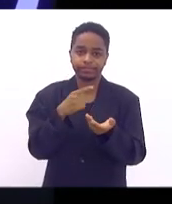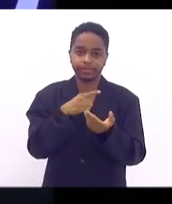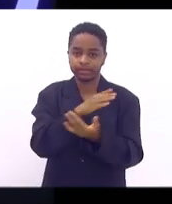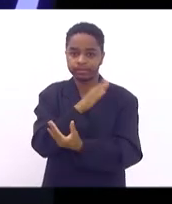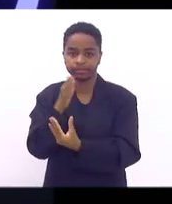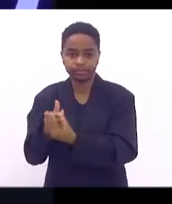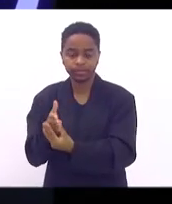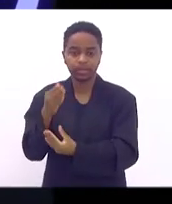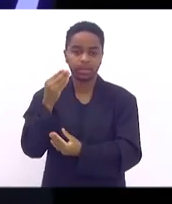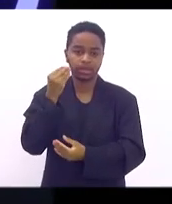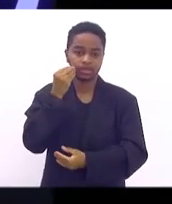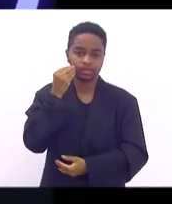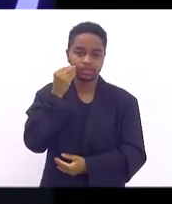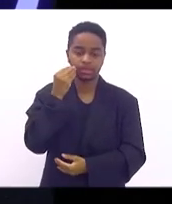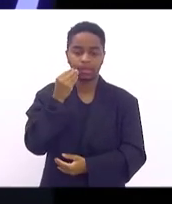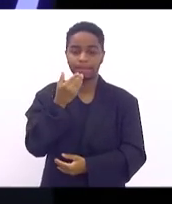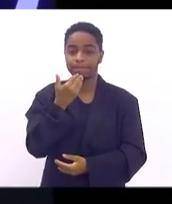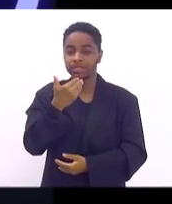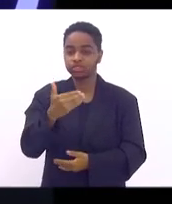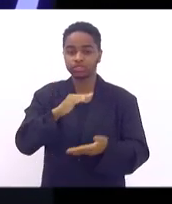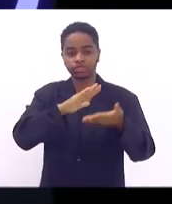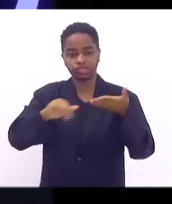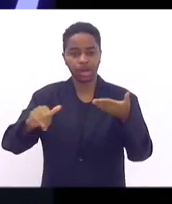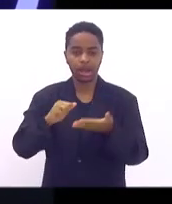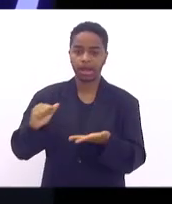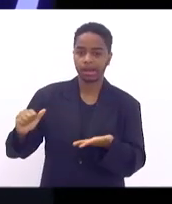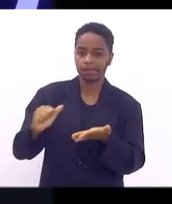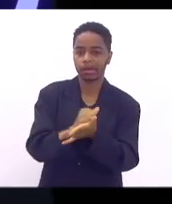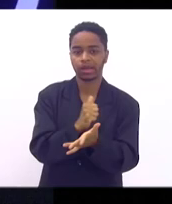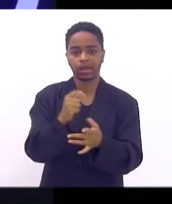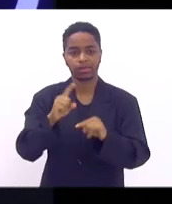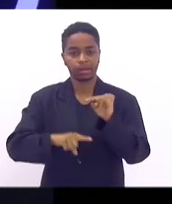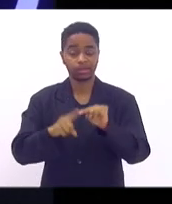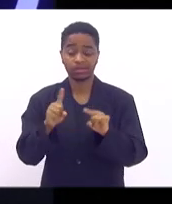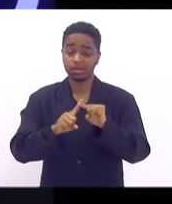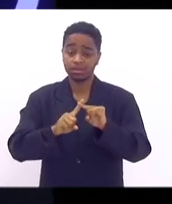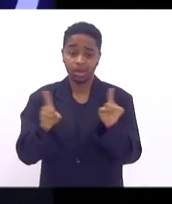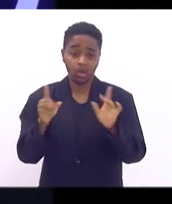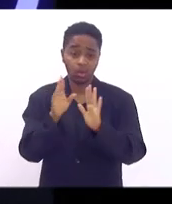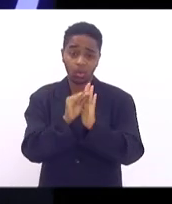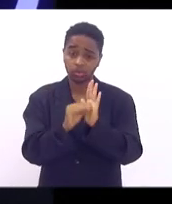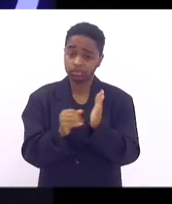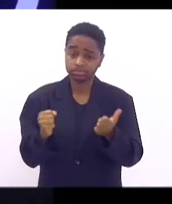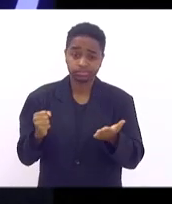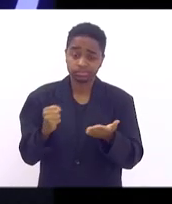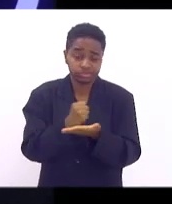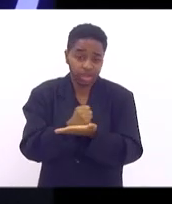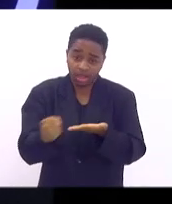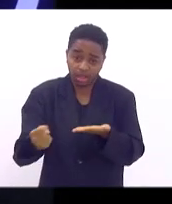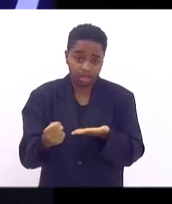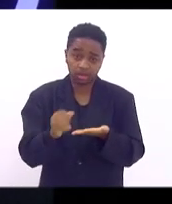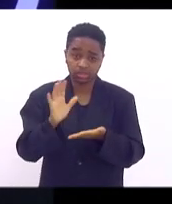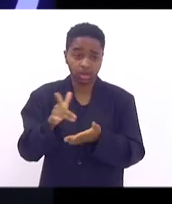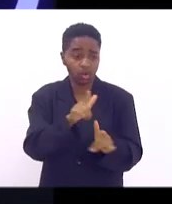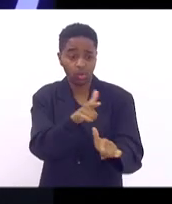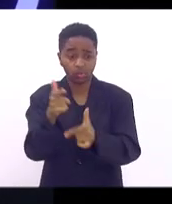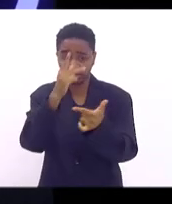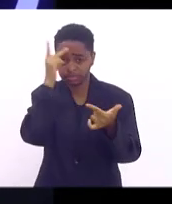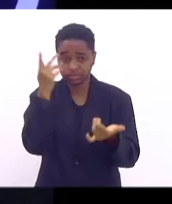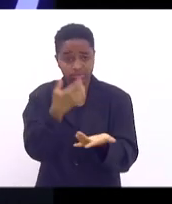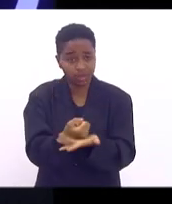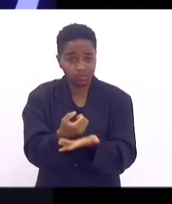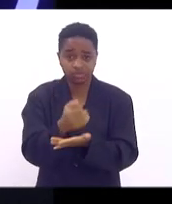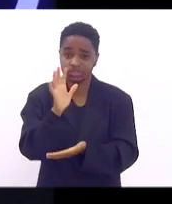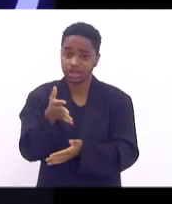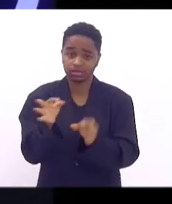sejam ingressadas, né, para se retirar a página do ar, aquele conteúdo ele já foi salvo e visto por muita